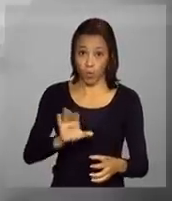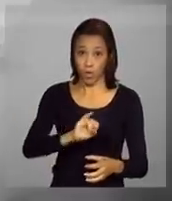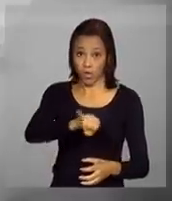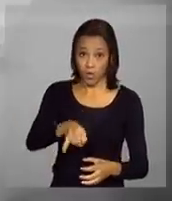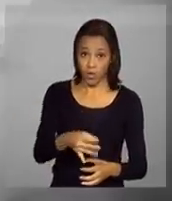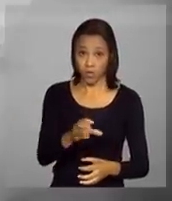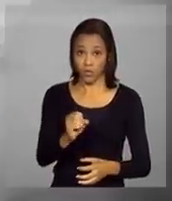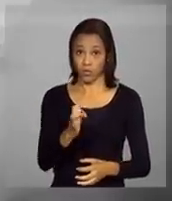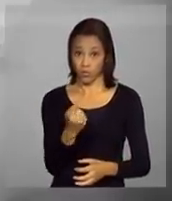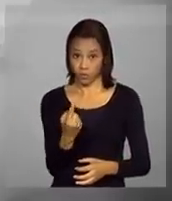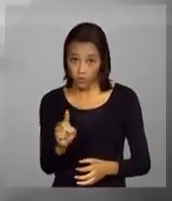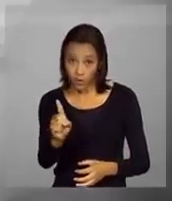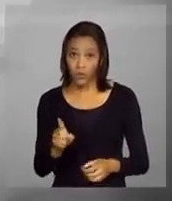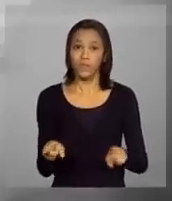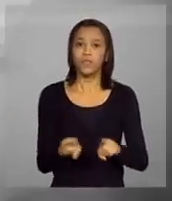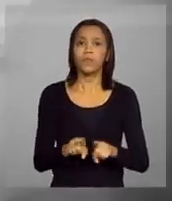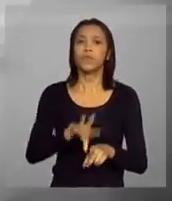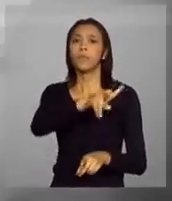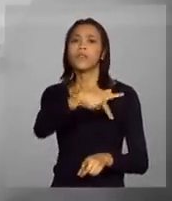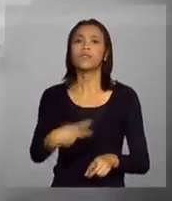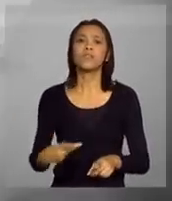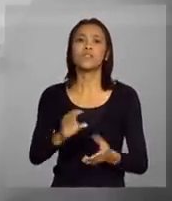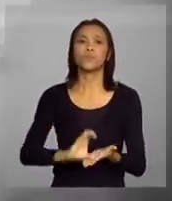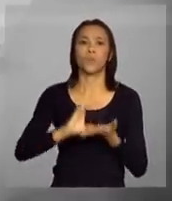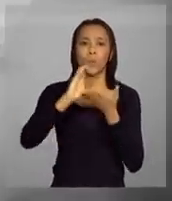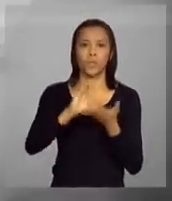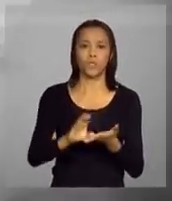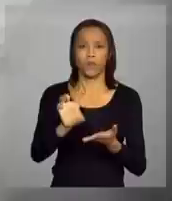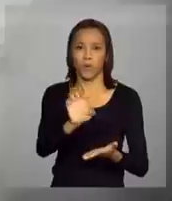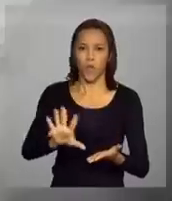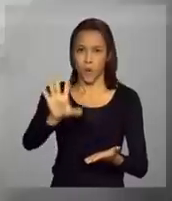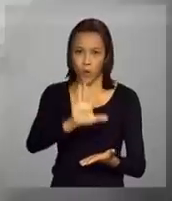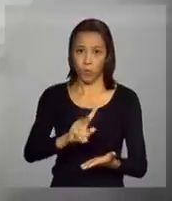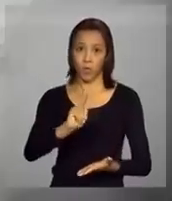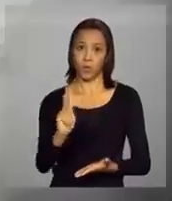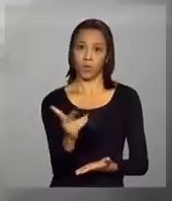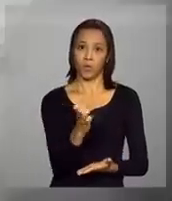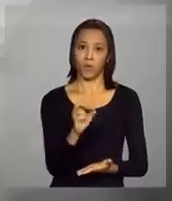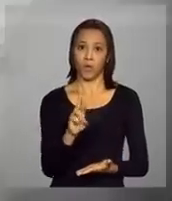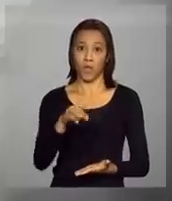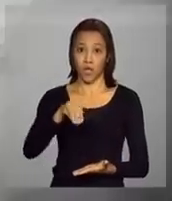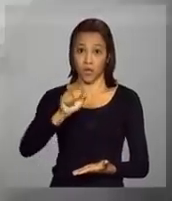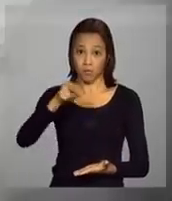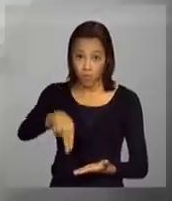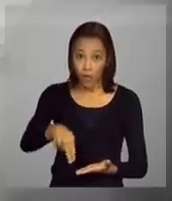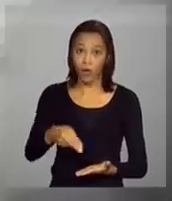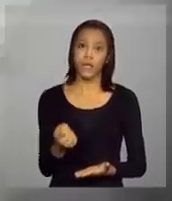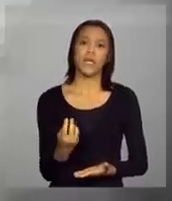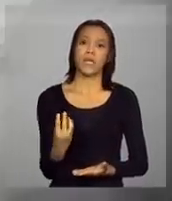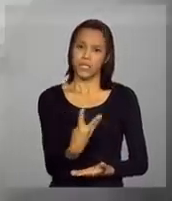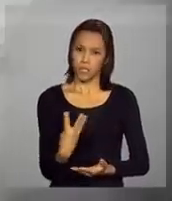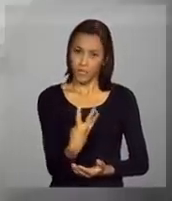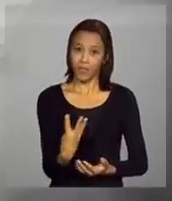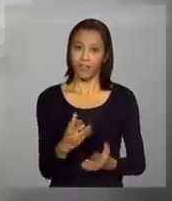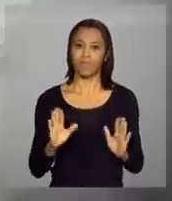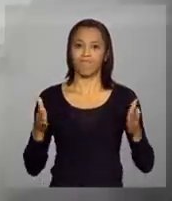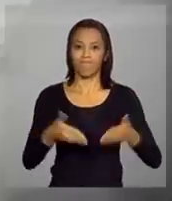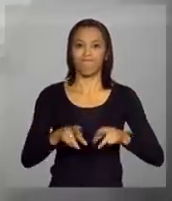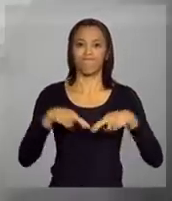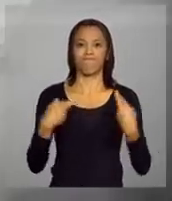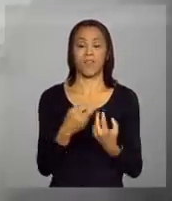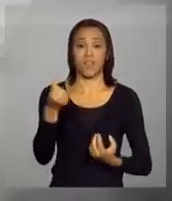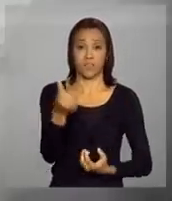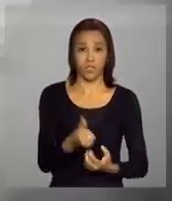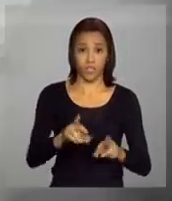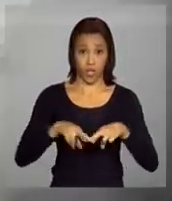José Manuel Durão Barroso, e do presidente do Conselho Europeu, Herman Van Rompuy. Eles participaram da 6ª